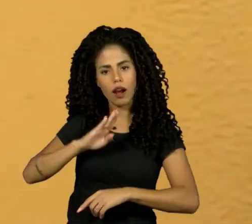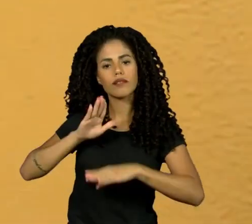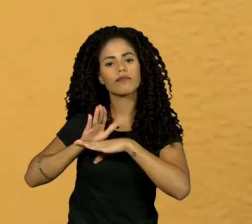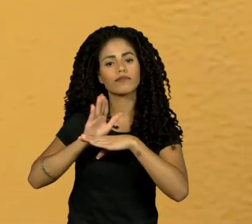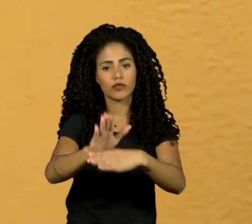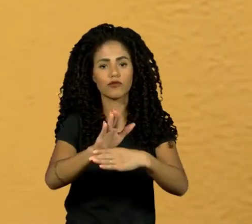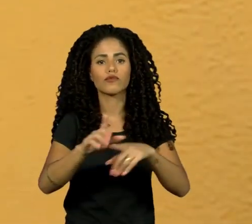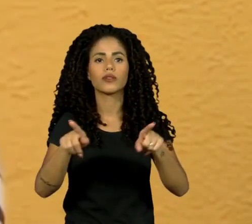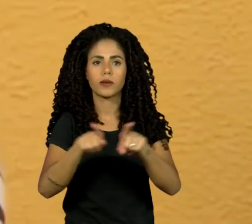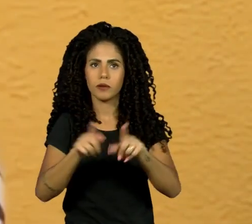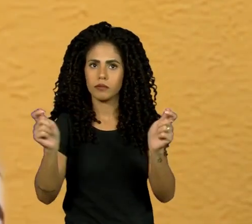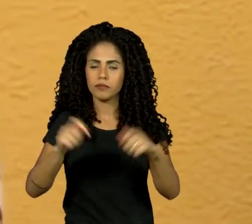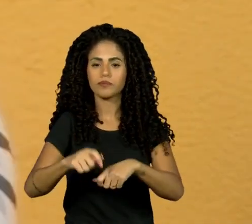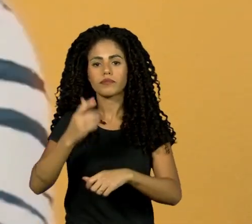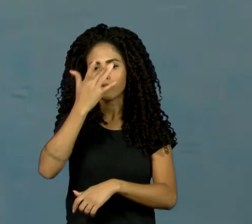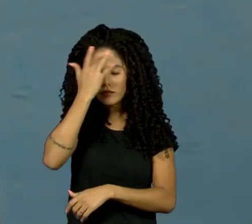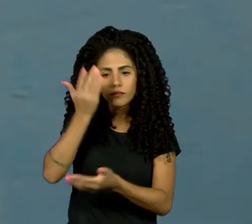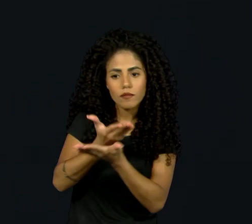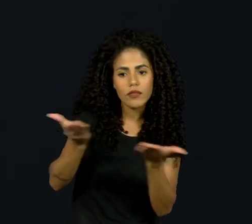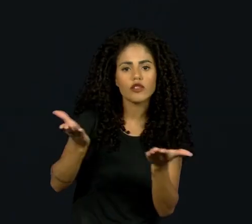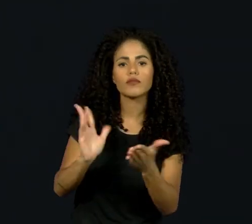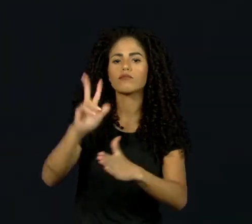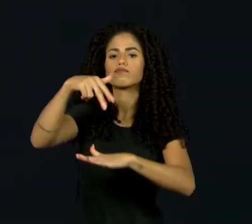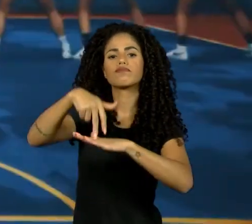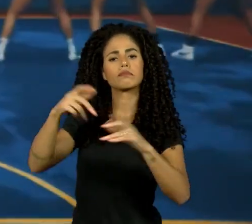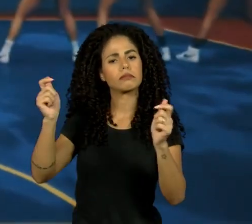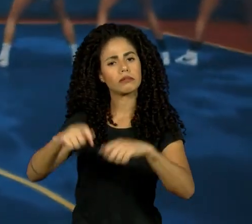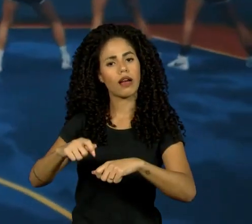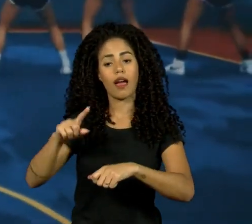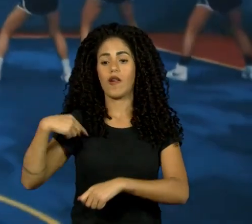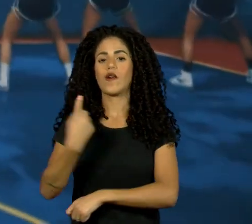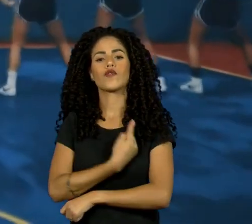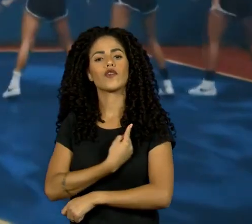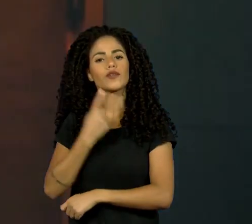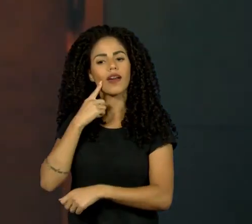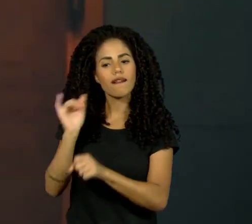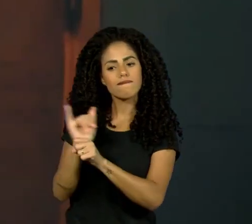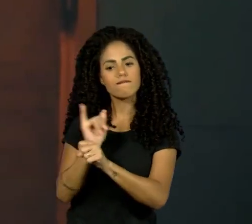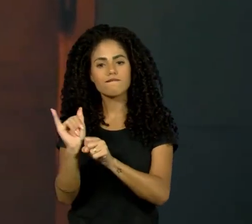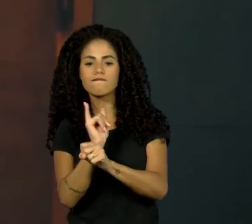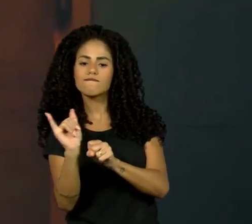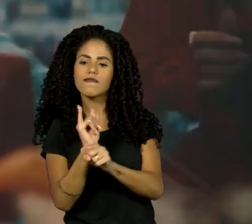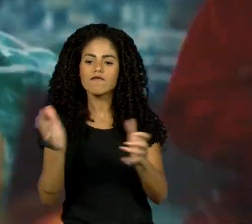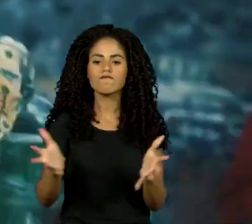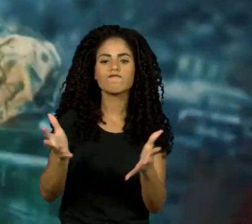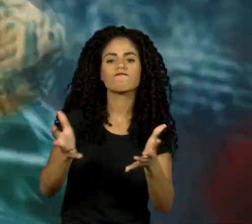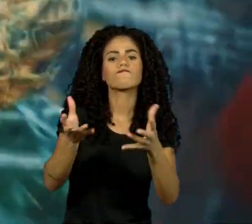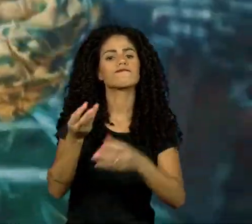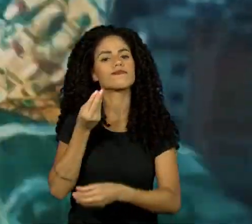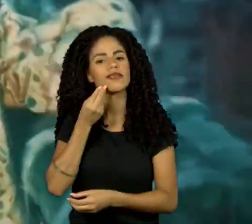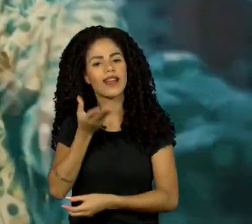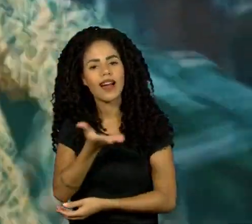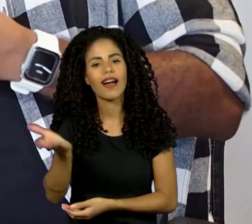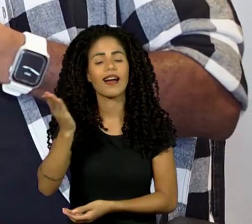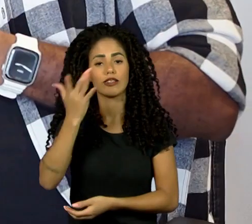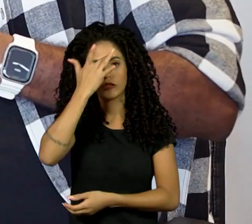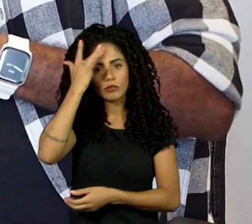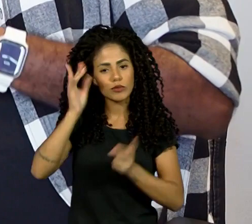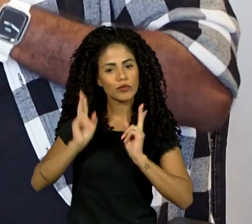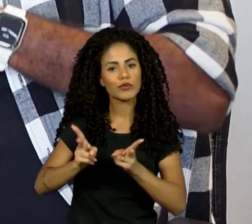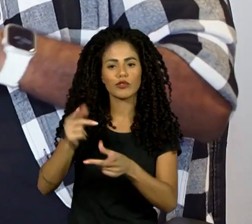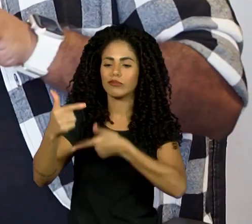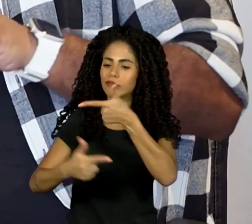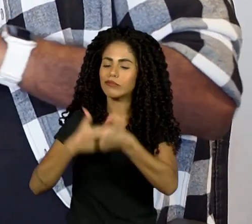não dá voz a esses influenciadores já têm voz. O que a gente faz é amplificar, né? Aumentar o alcance e manter